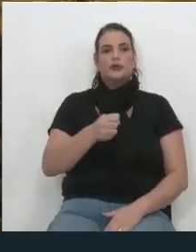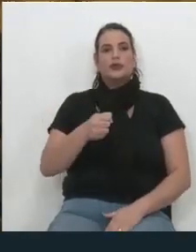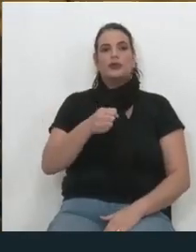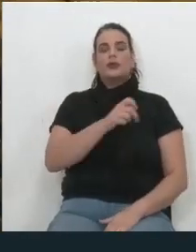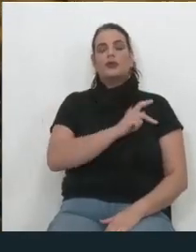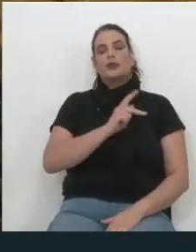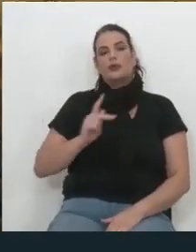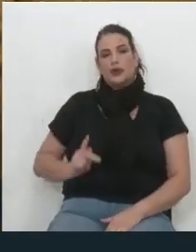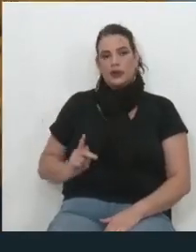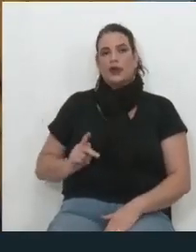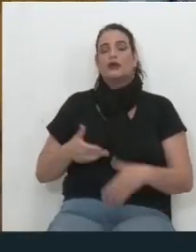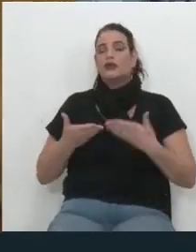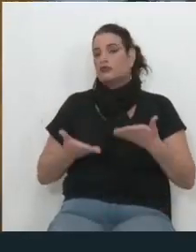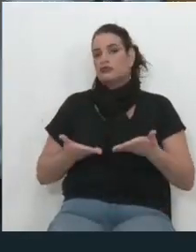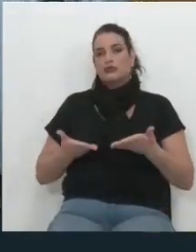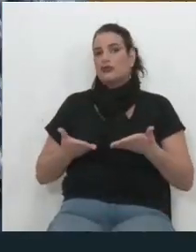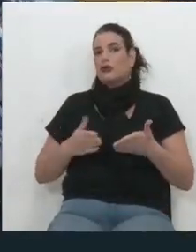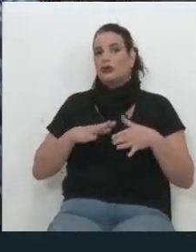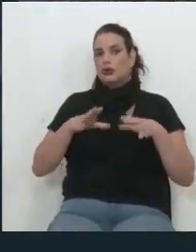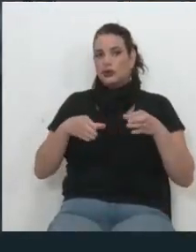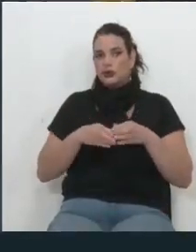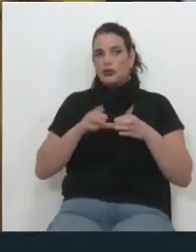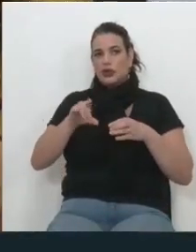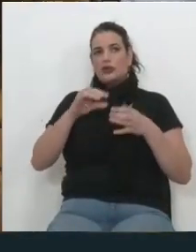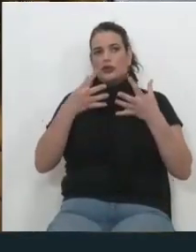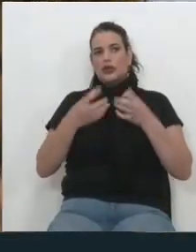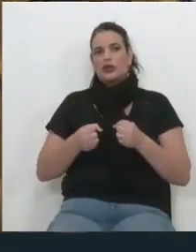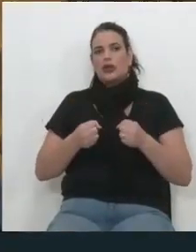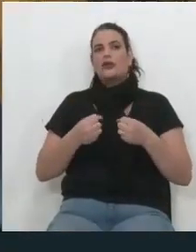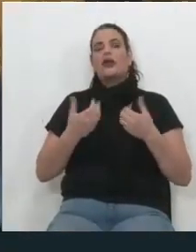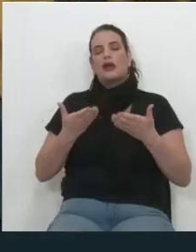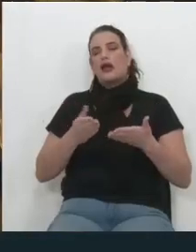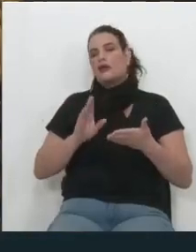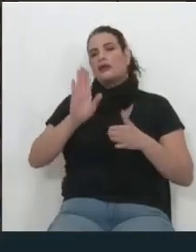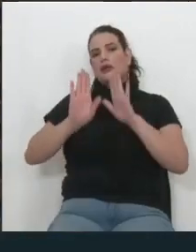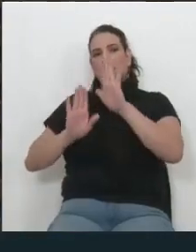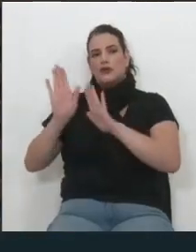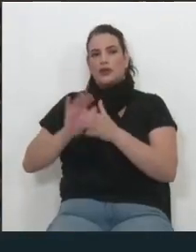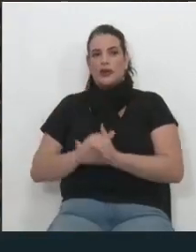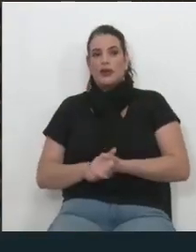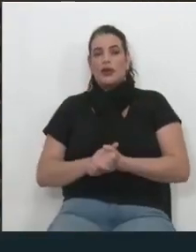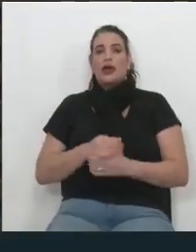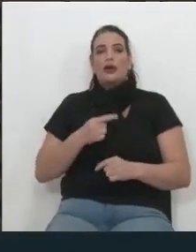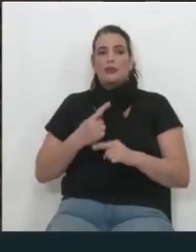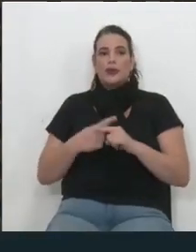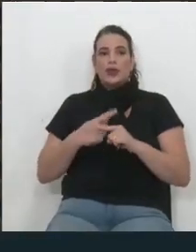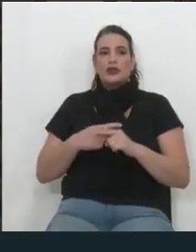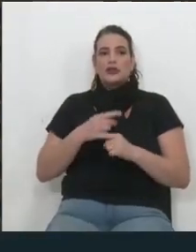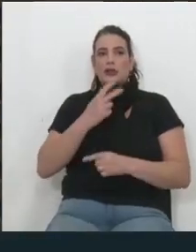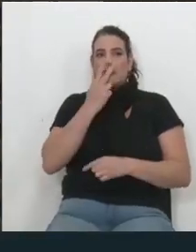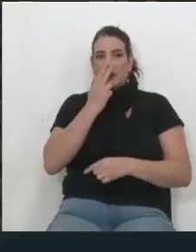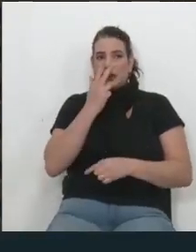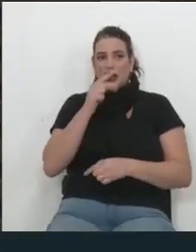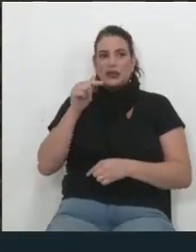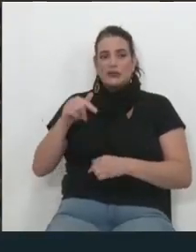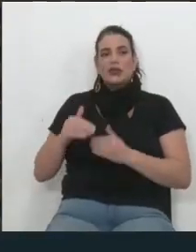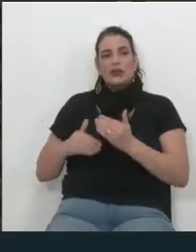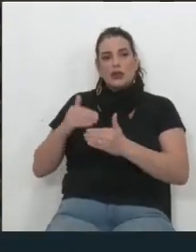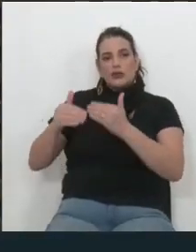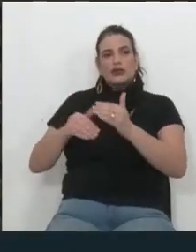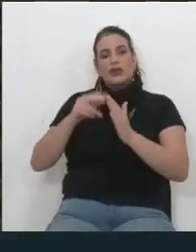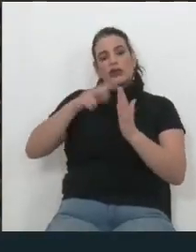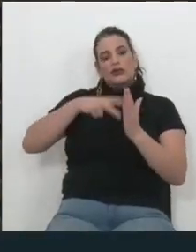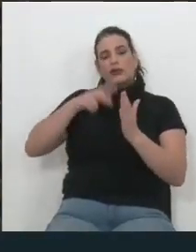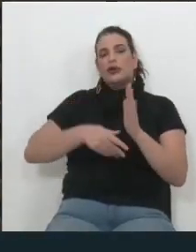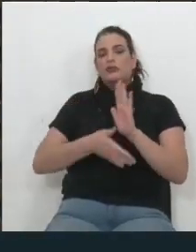aos componentes. E aquele que não aceitar a sua indicação, aí se manifestem. Porque senão parece que Vossa Excelência está procedendo à leitura de algo e ninguém